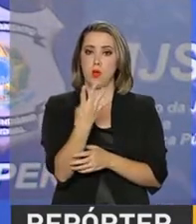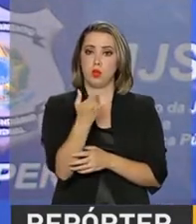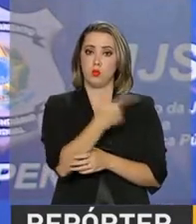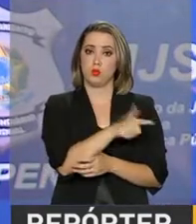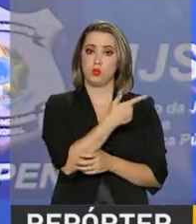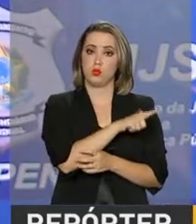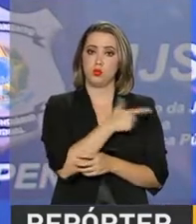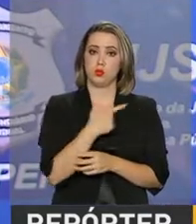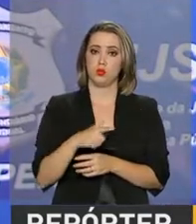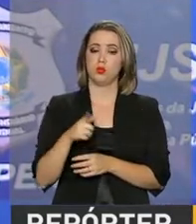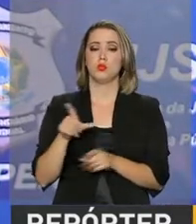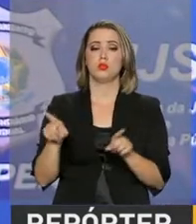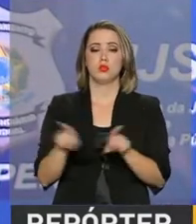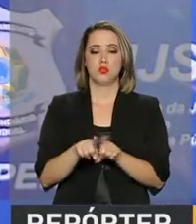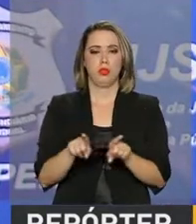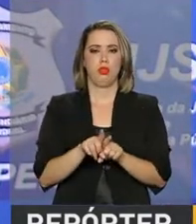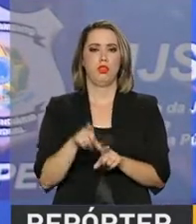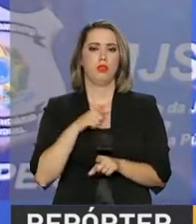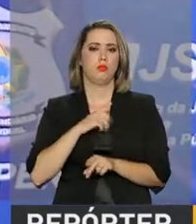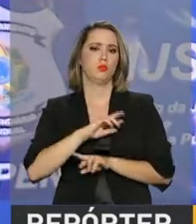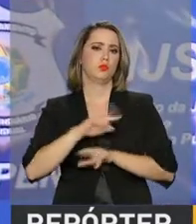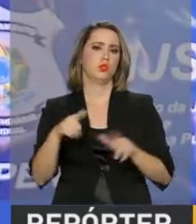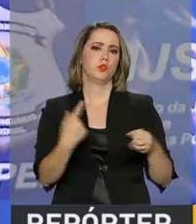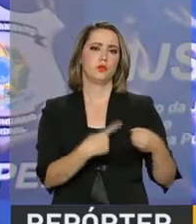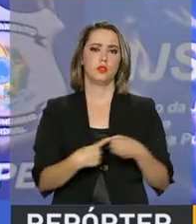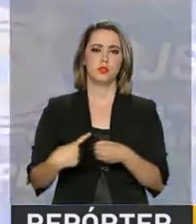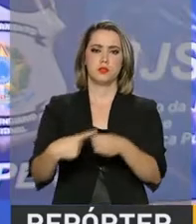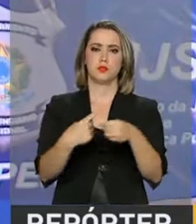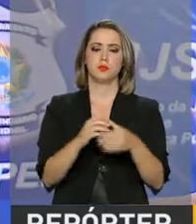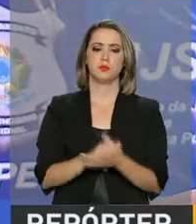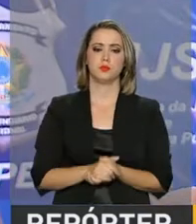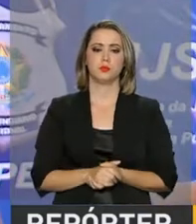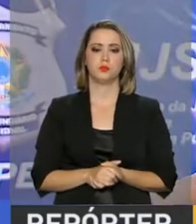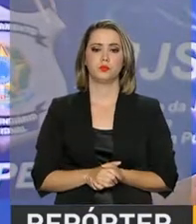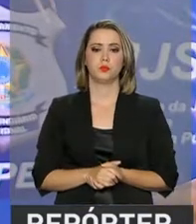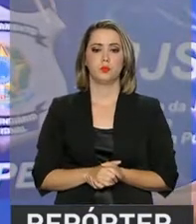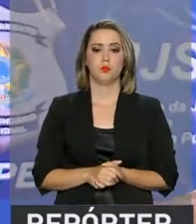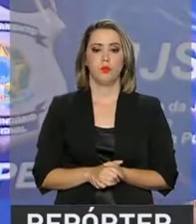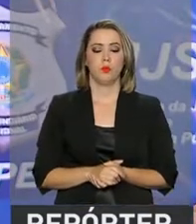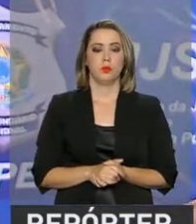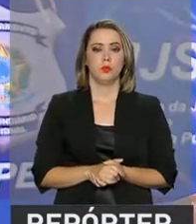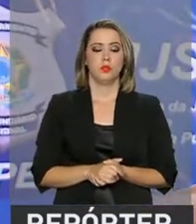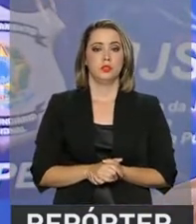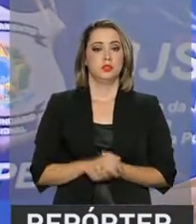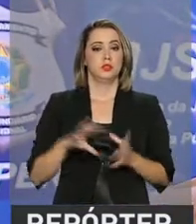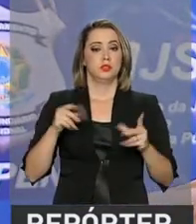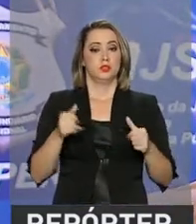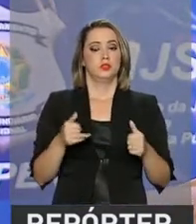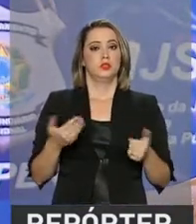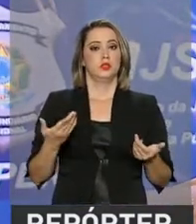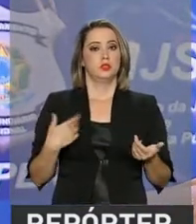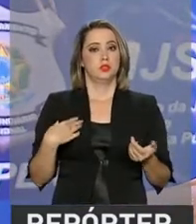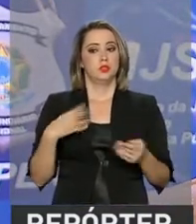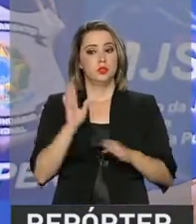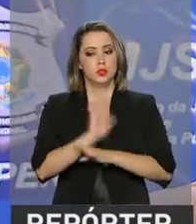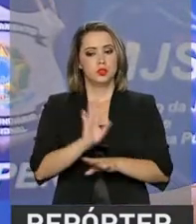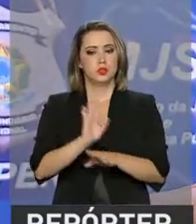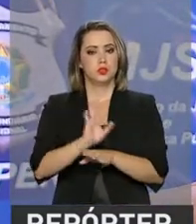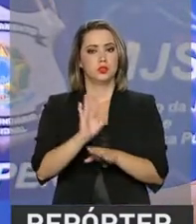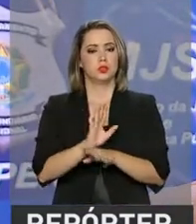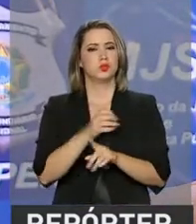de catanduvas porto velho campo grande e mossoró e todo o complexo de assistencial